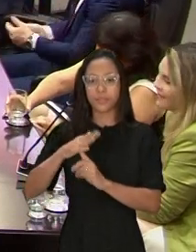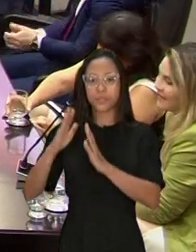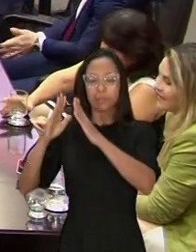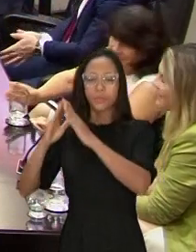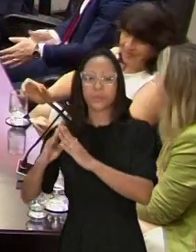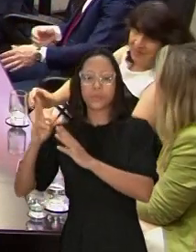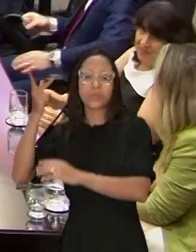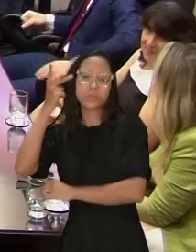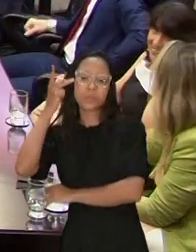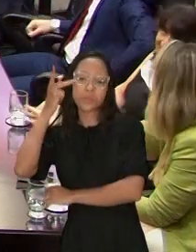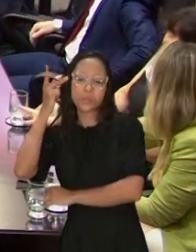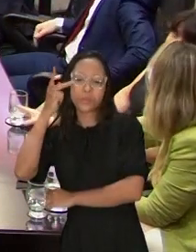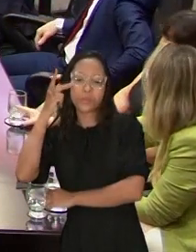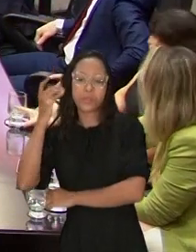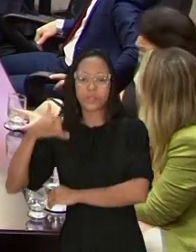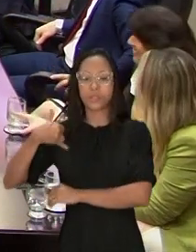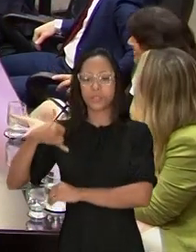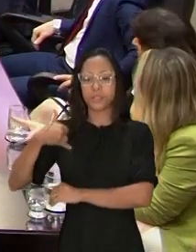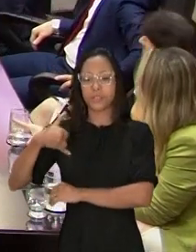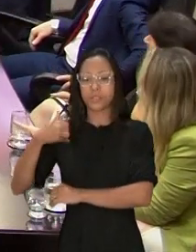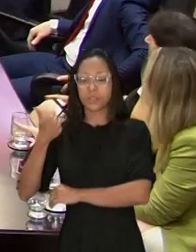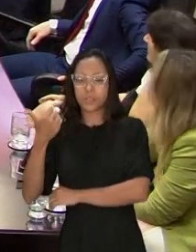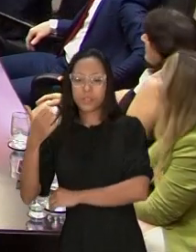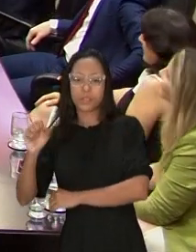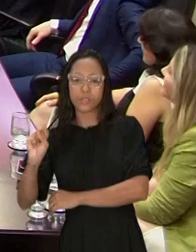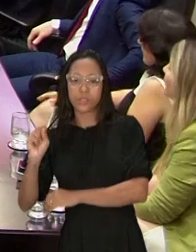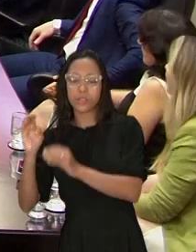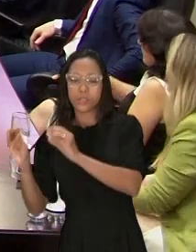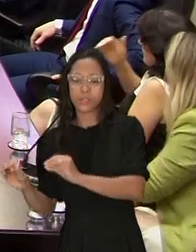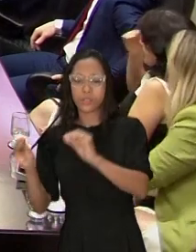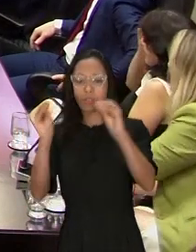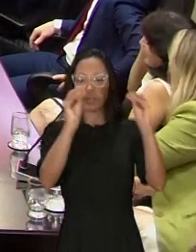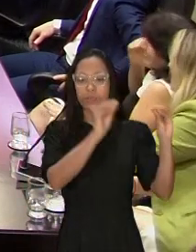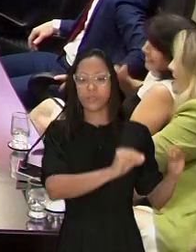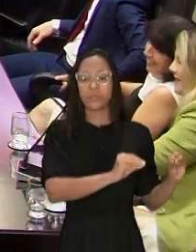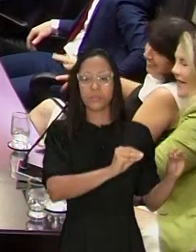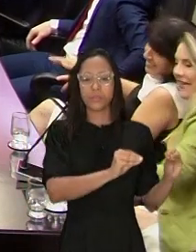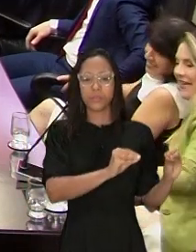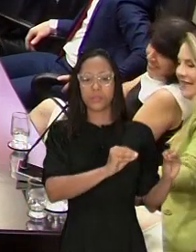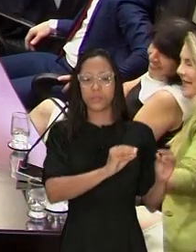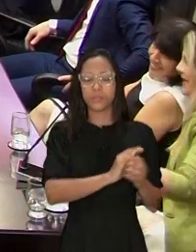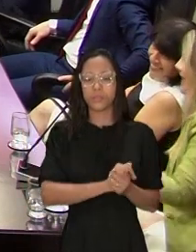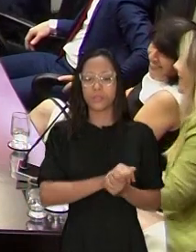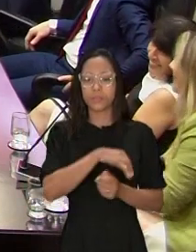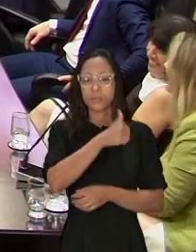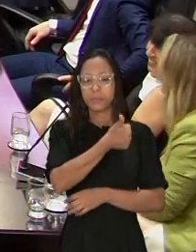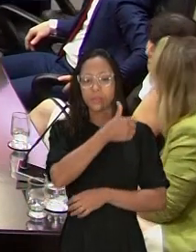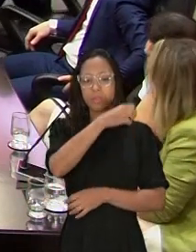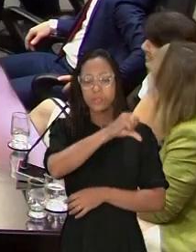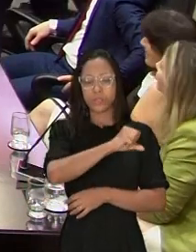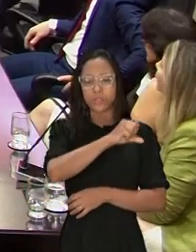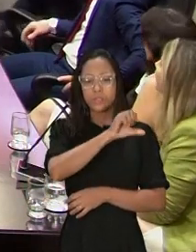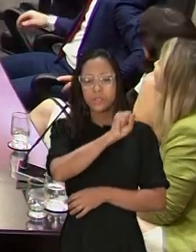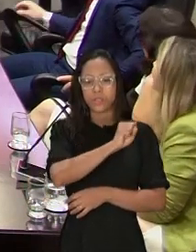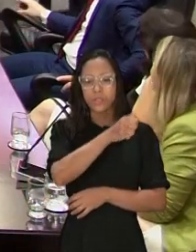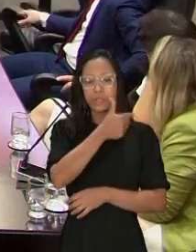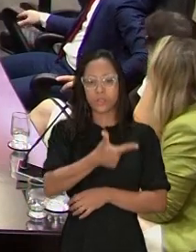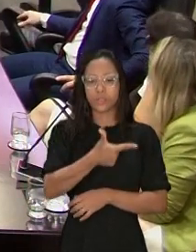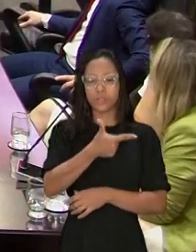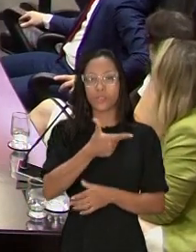até completar 19 anos. Mudou-se para o estado em 1982 com o